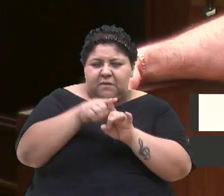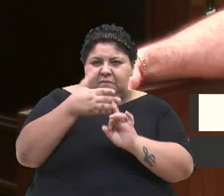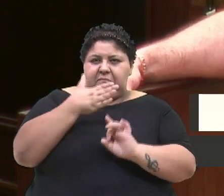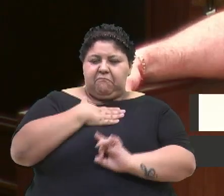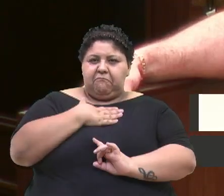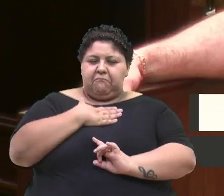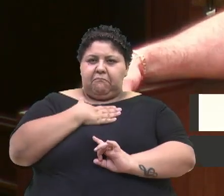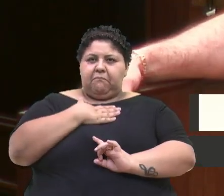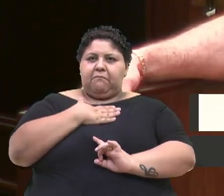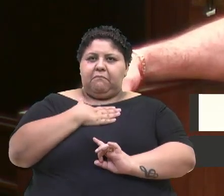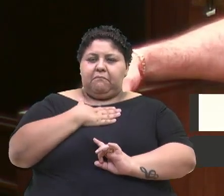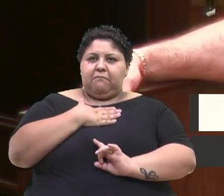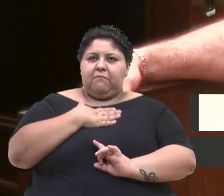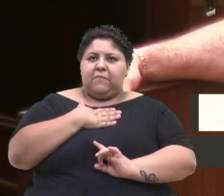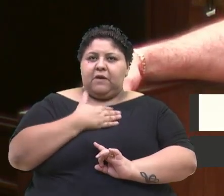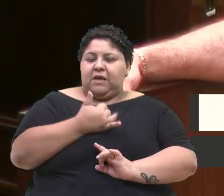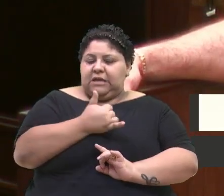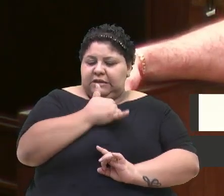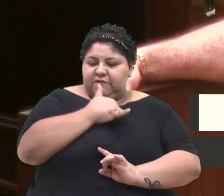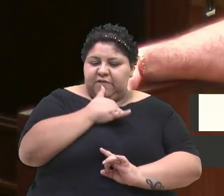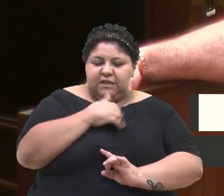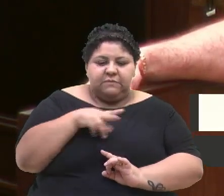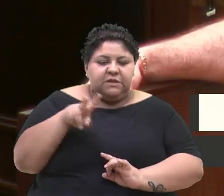que, infelizmente, na terça-feira,